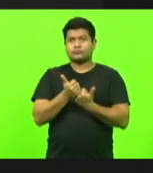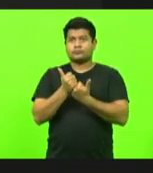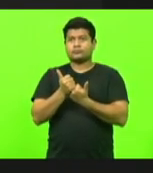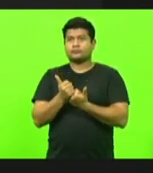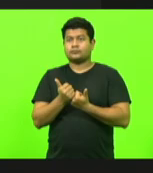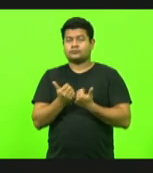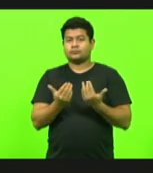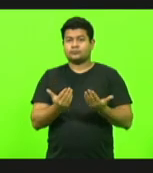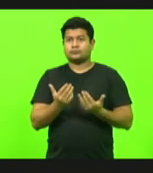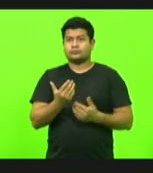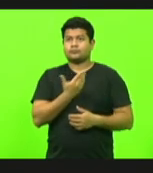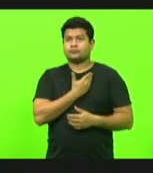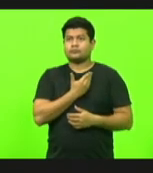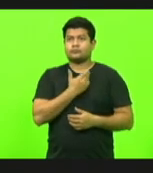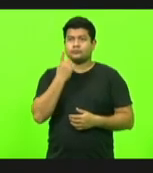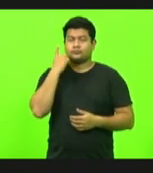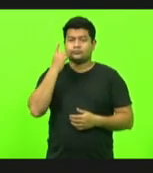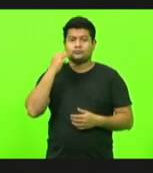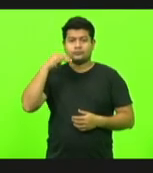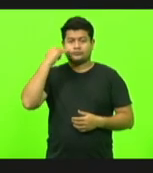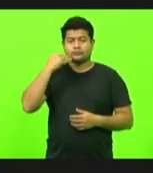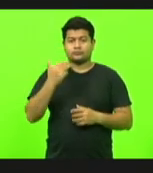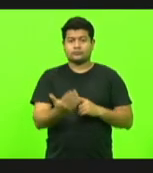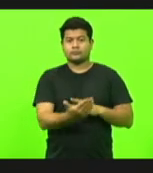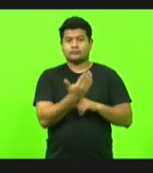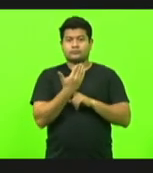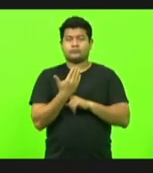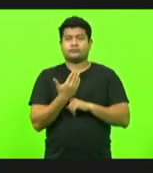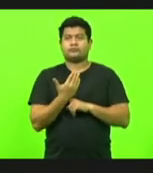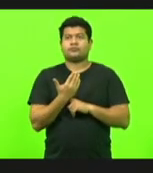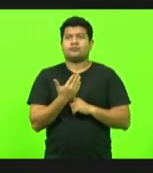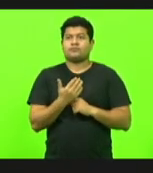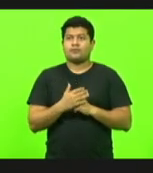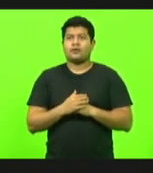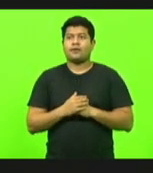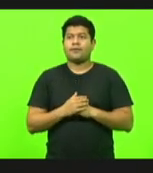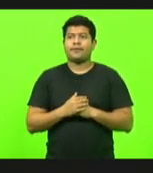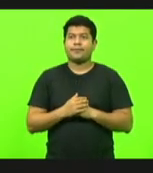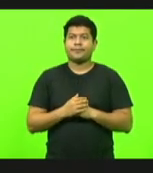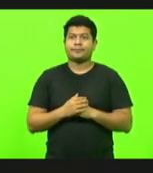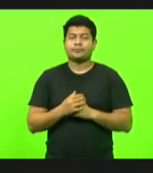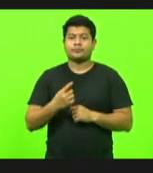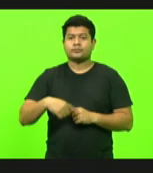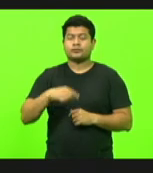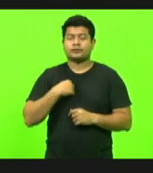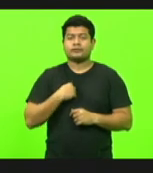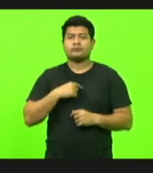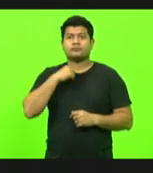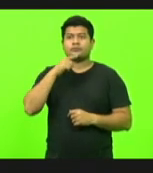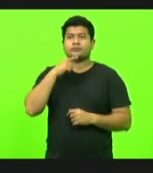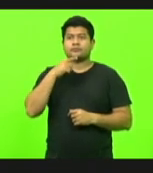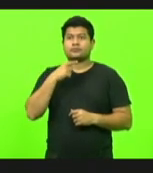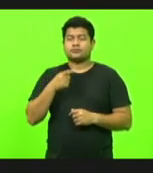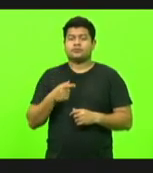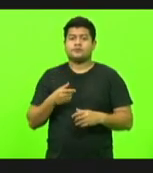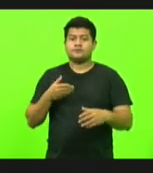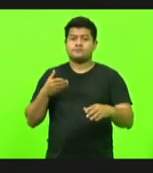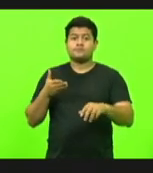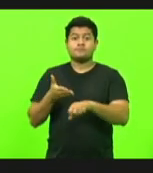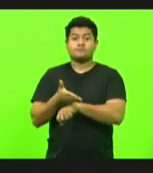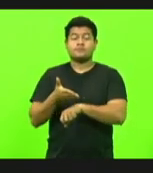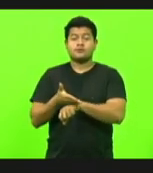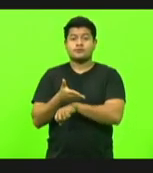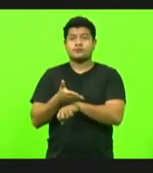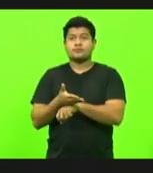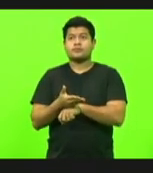colega Márcio Machado, pela ajuda que nos foi ofertada ontem ali. Estávamos impossibilitados, né, devido a estarmos envolvidos com